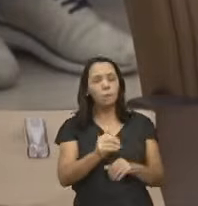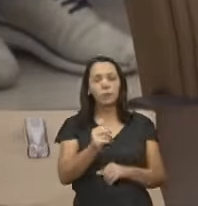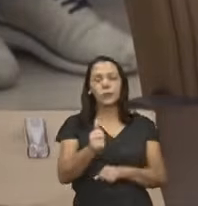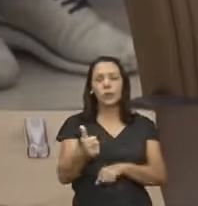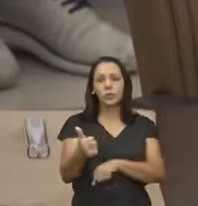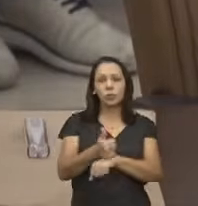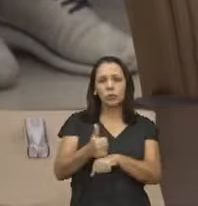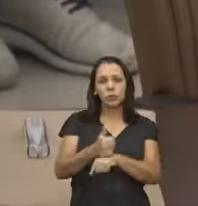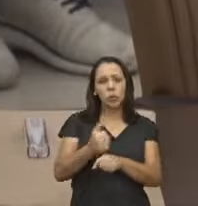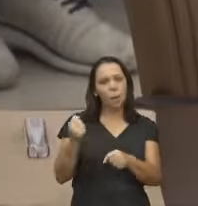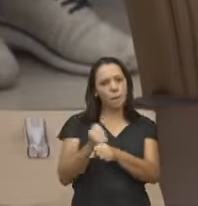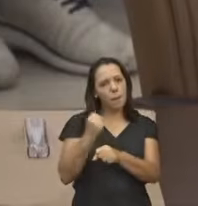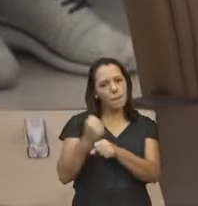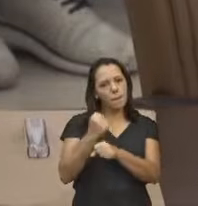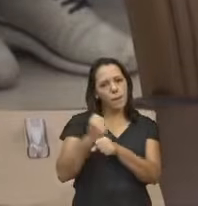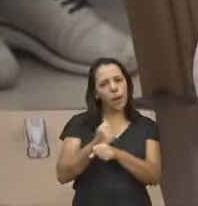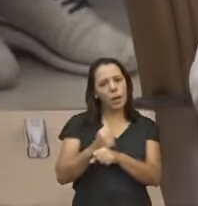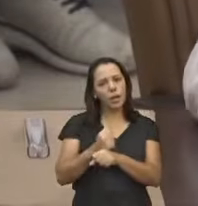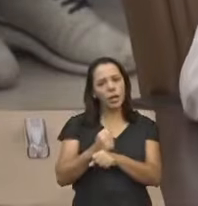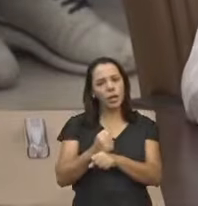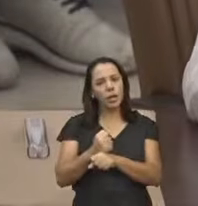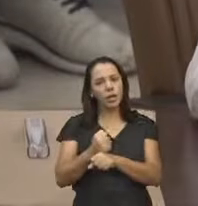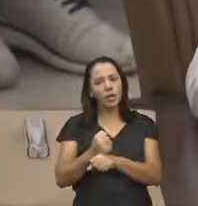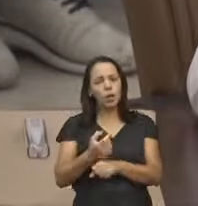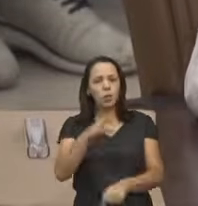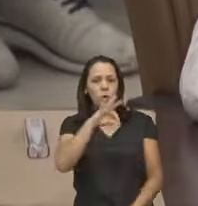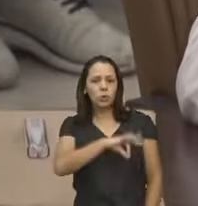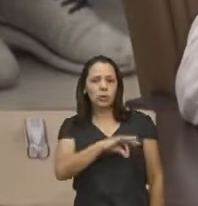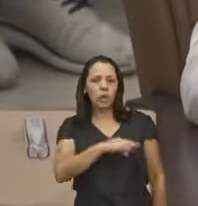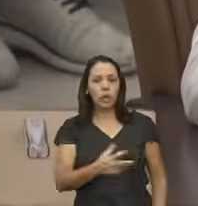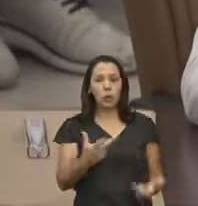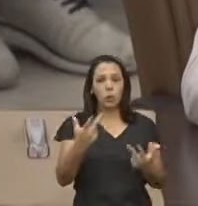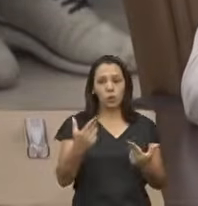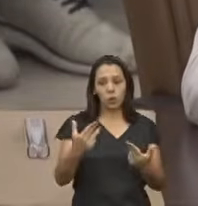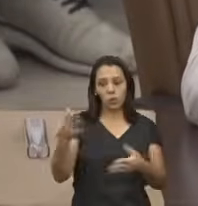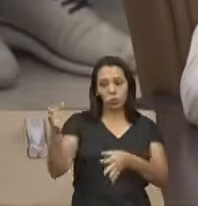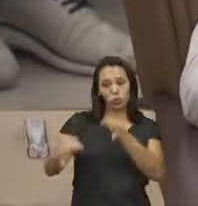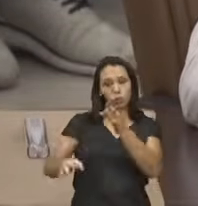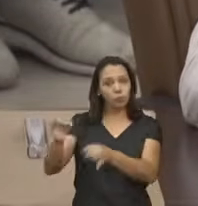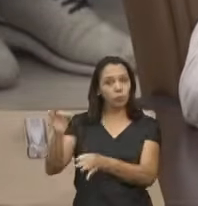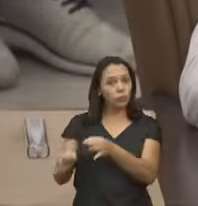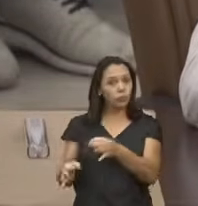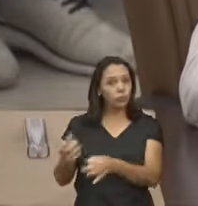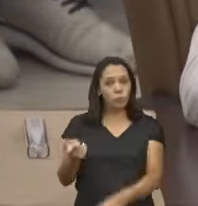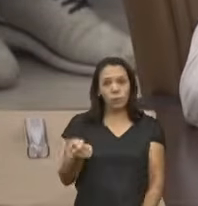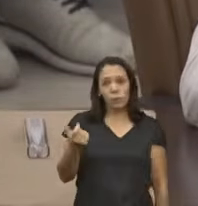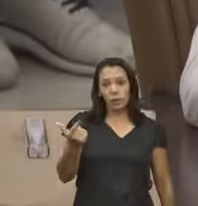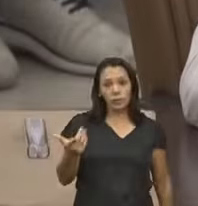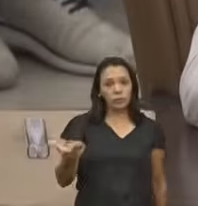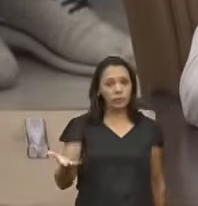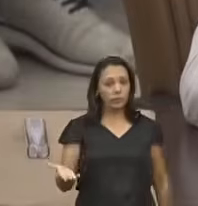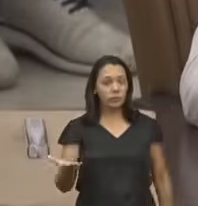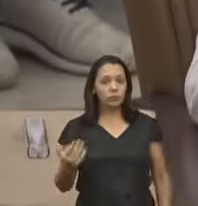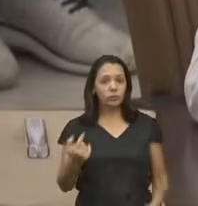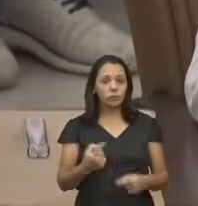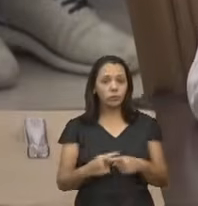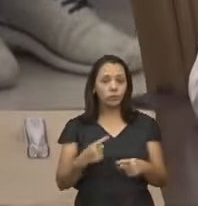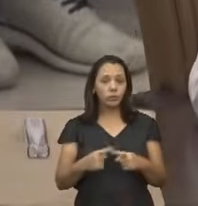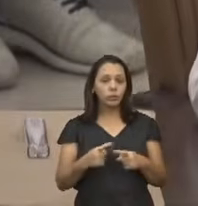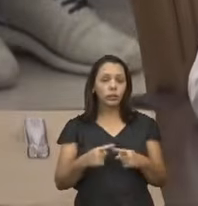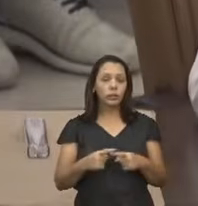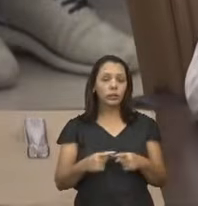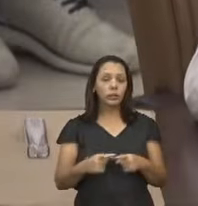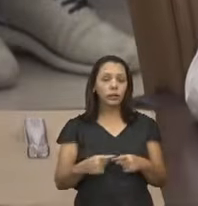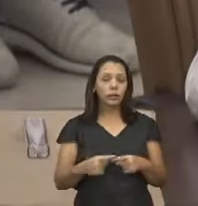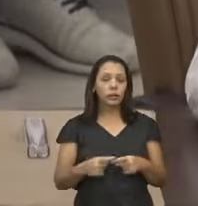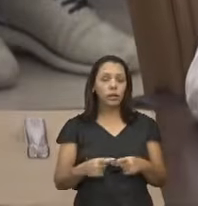exemplo, tem quase a mesma remuneração que um juiz de direito, não é? Porque a gente, no país